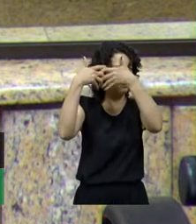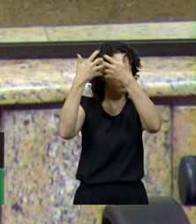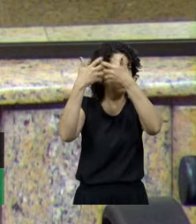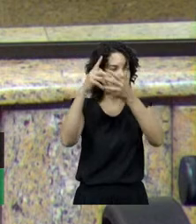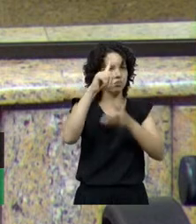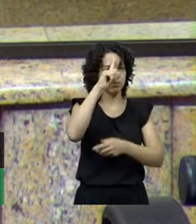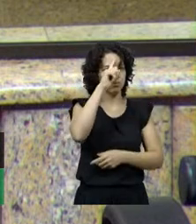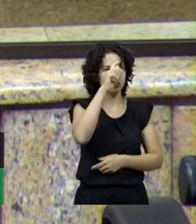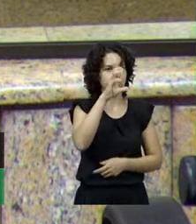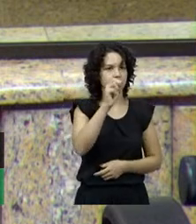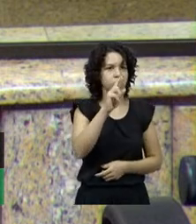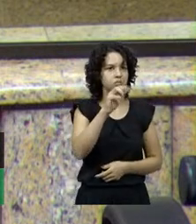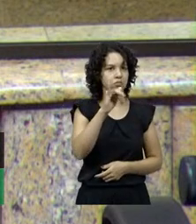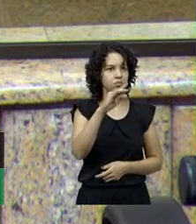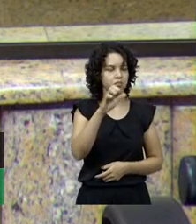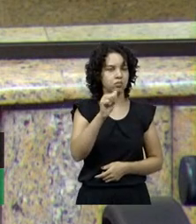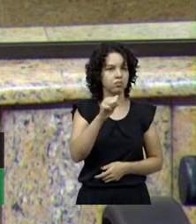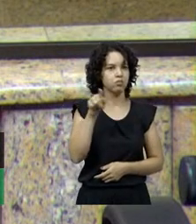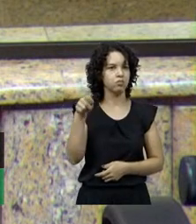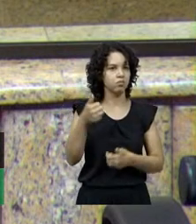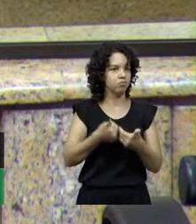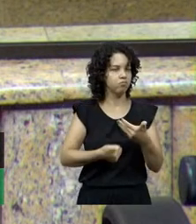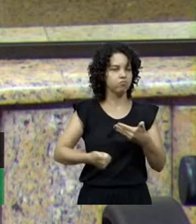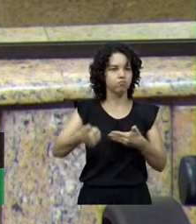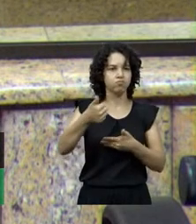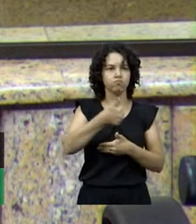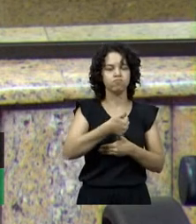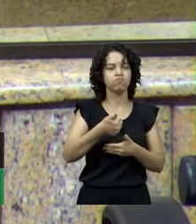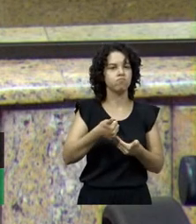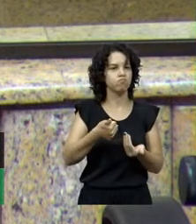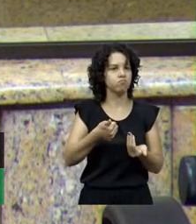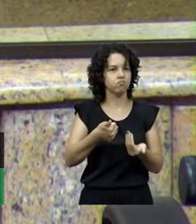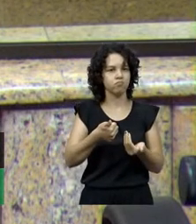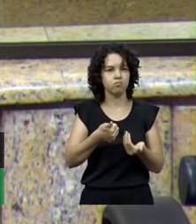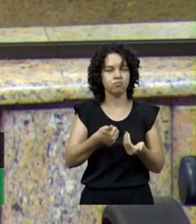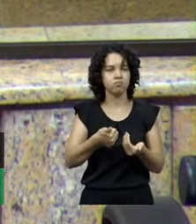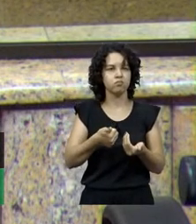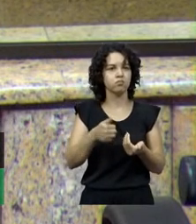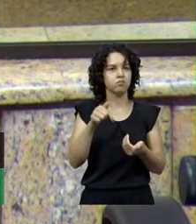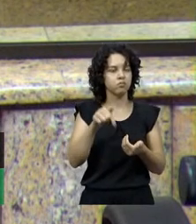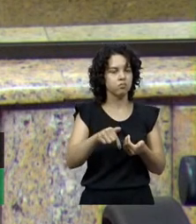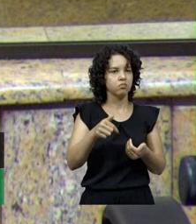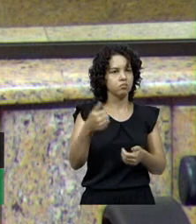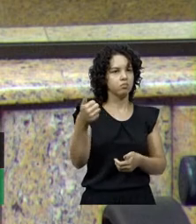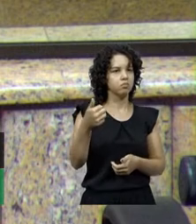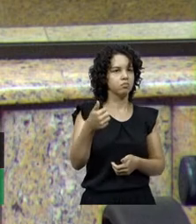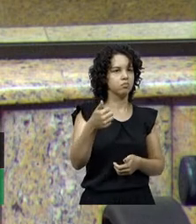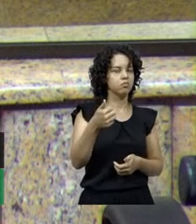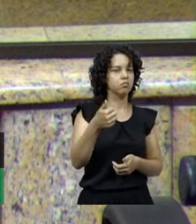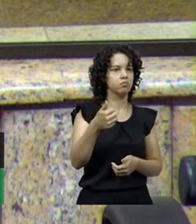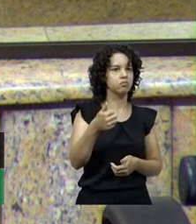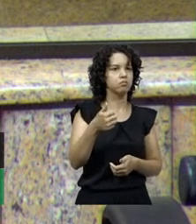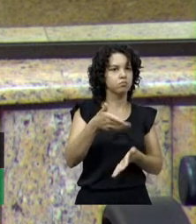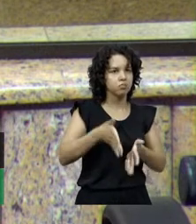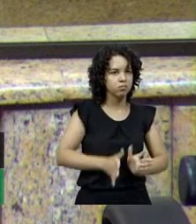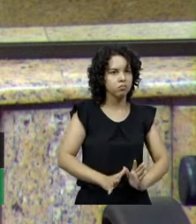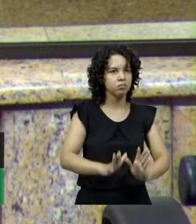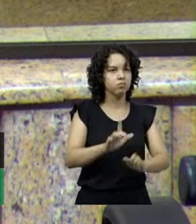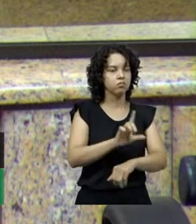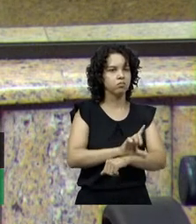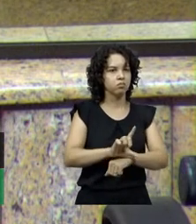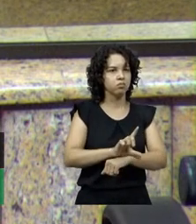um precursor da neurologia aqui em Santa Catarina, nasceu em Lages e deixa um legado muito grande por